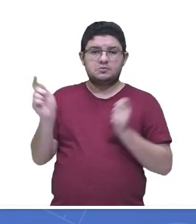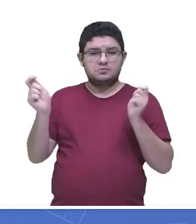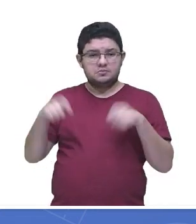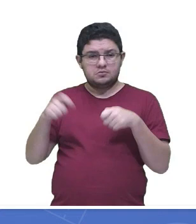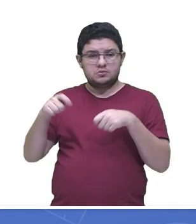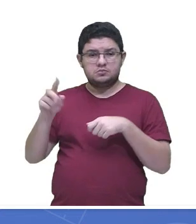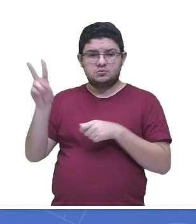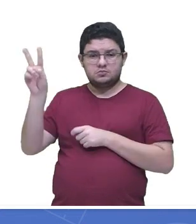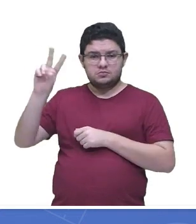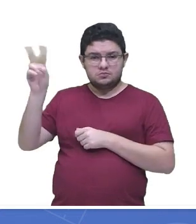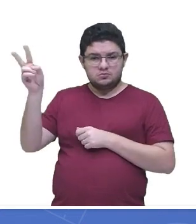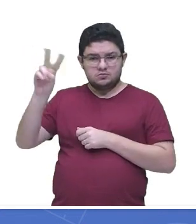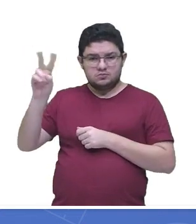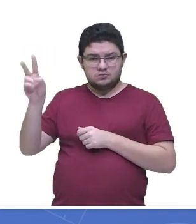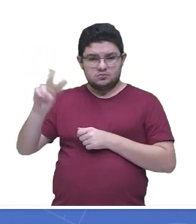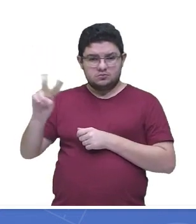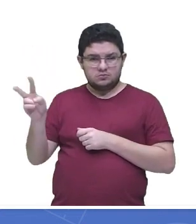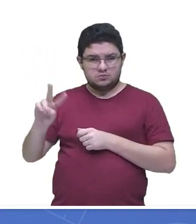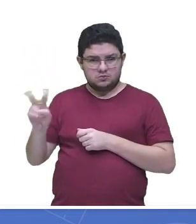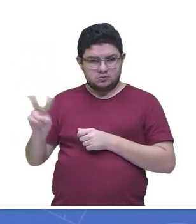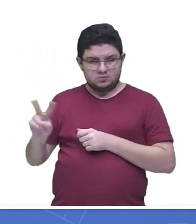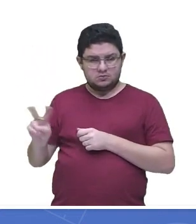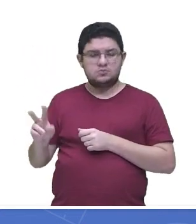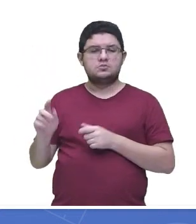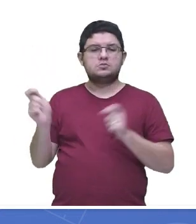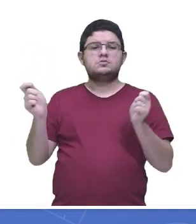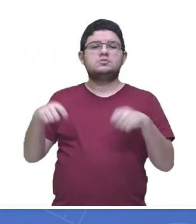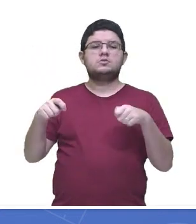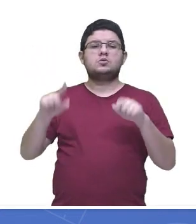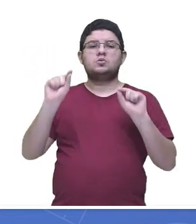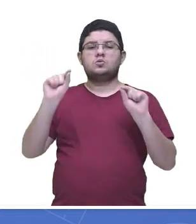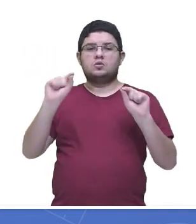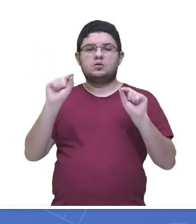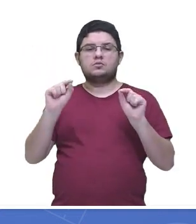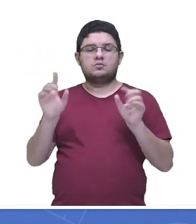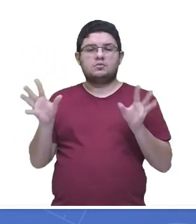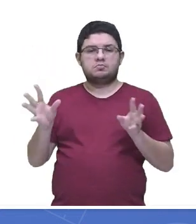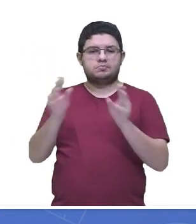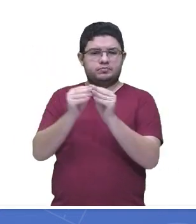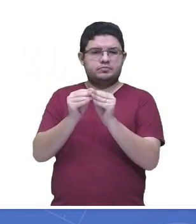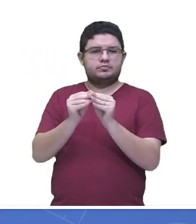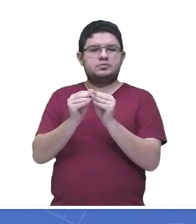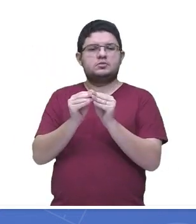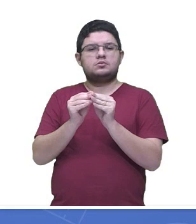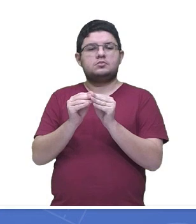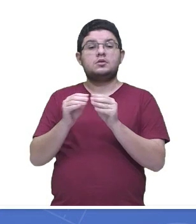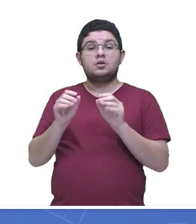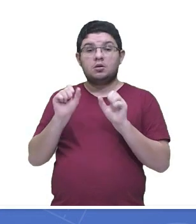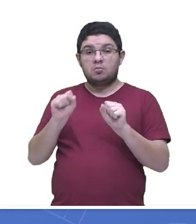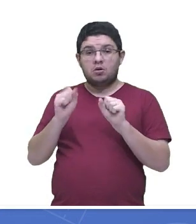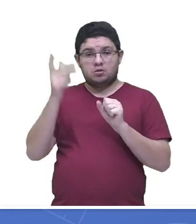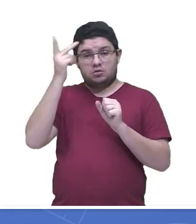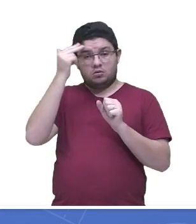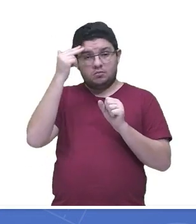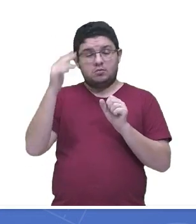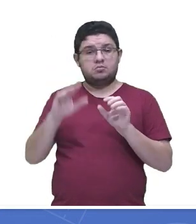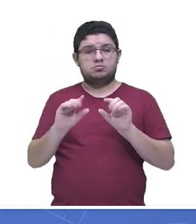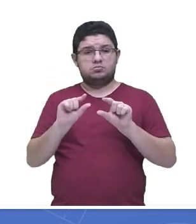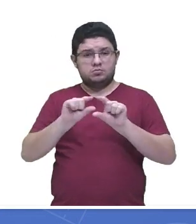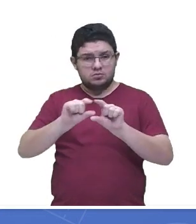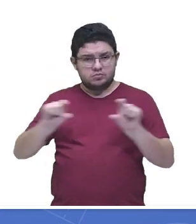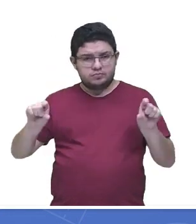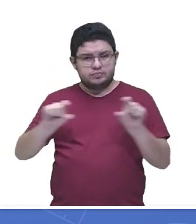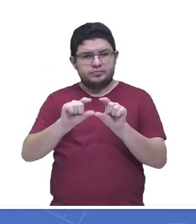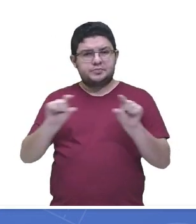utilizar, tá? A forma negativa, ou você faz a forma completa, ou você abrevia, que é o